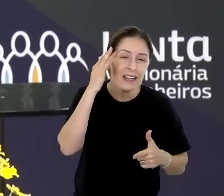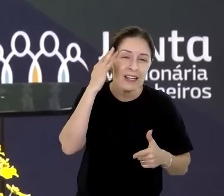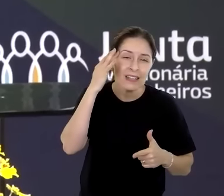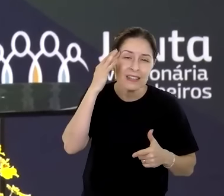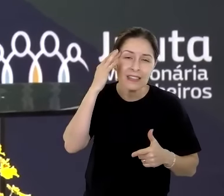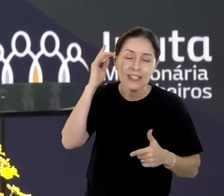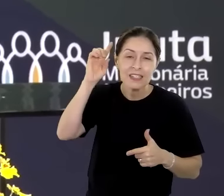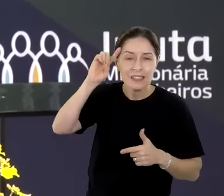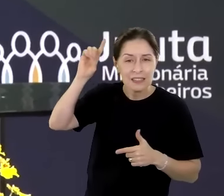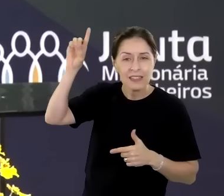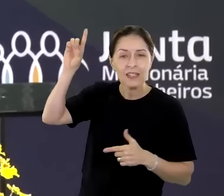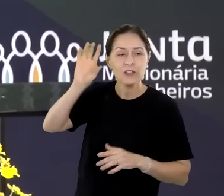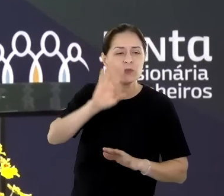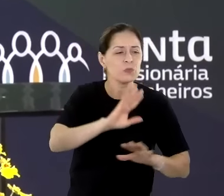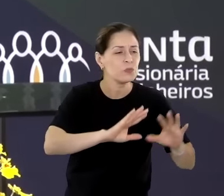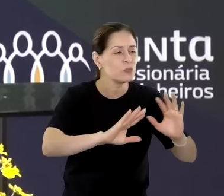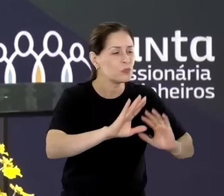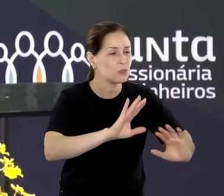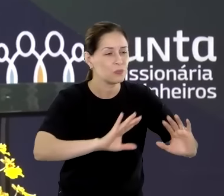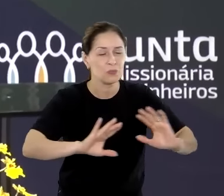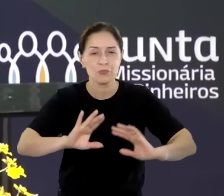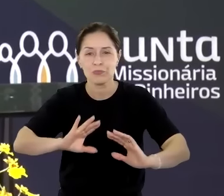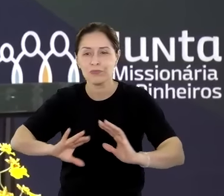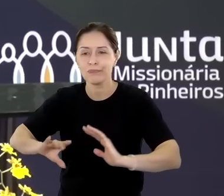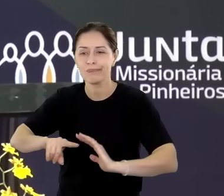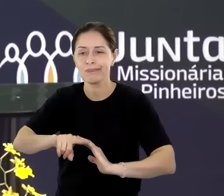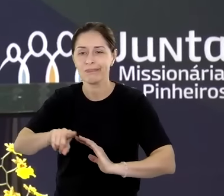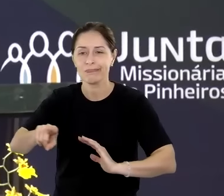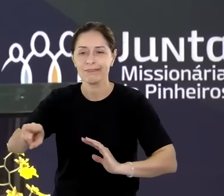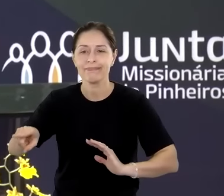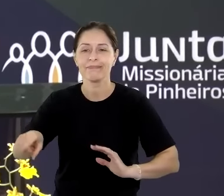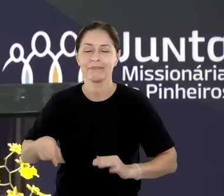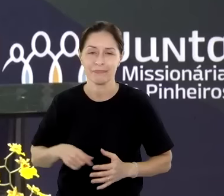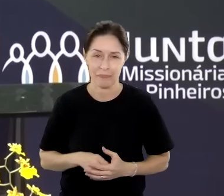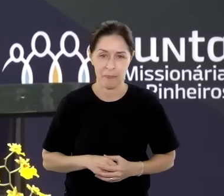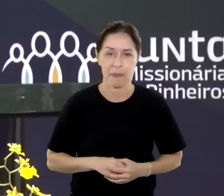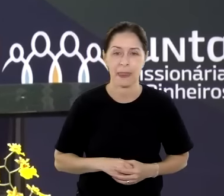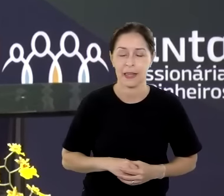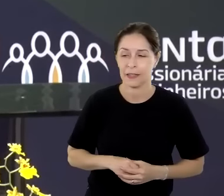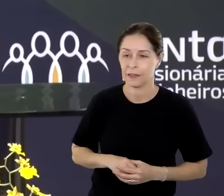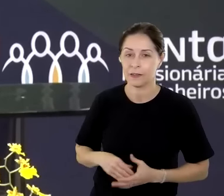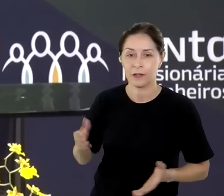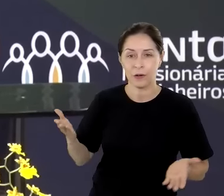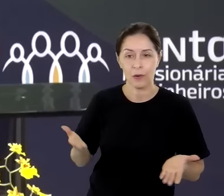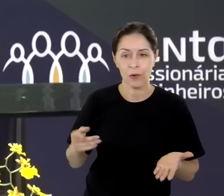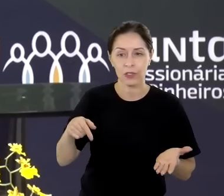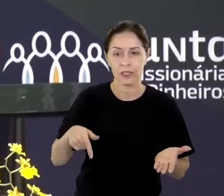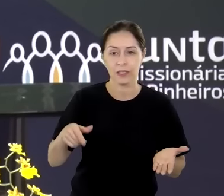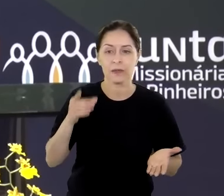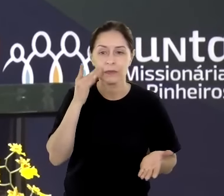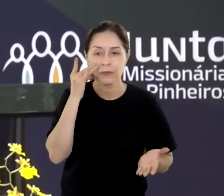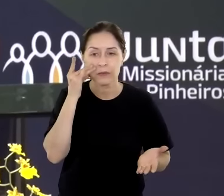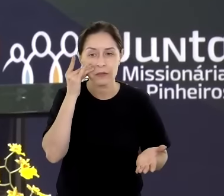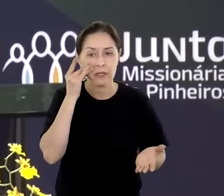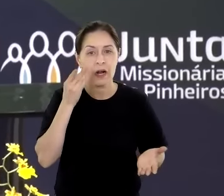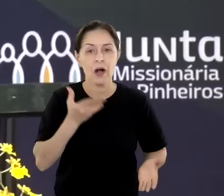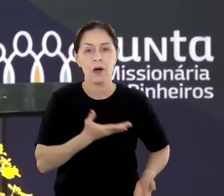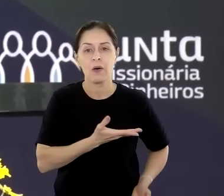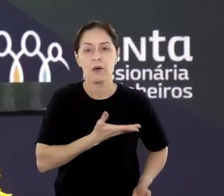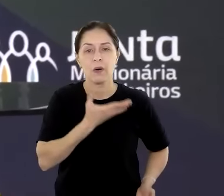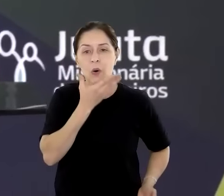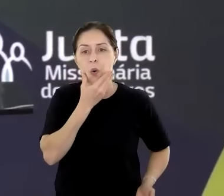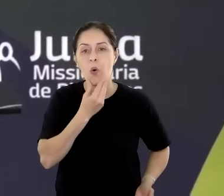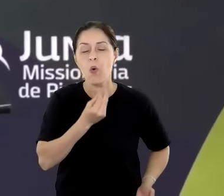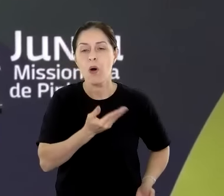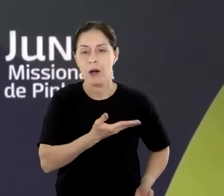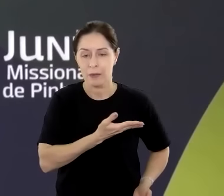O Glauco, meu querido amigo, lá de Vitória, está aqui. Obrigado pela sua presença, viu, Glauco? Sinto honrado. Irmão muito querido lá da